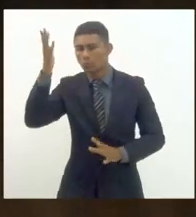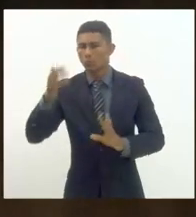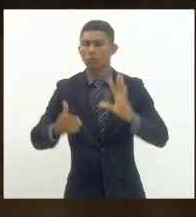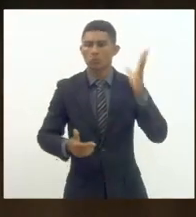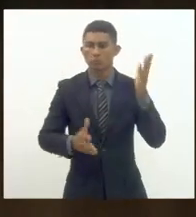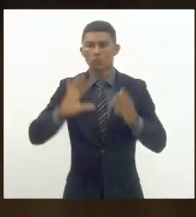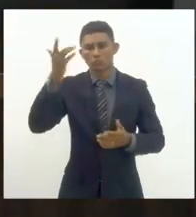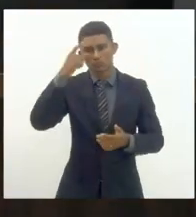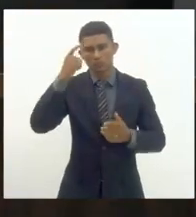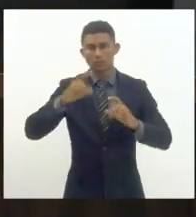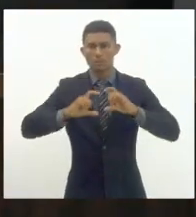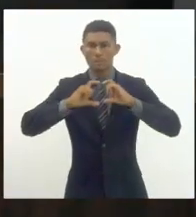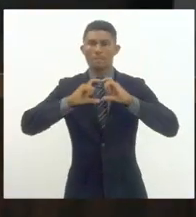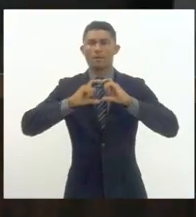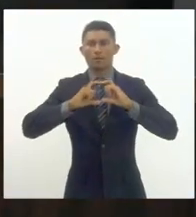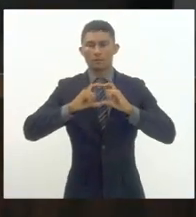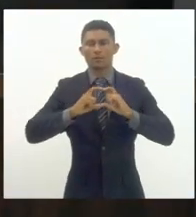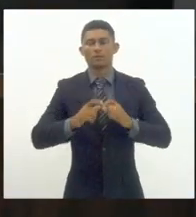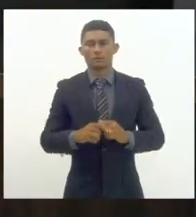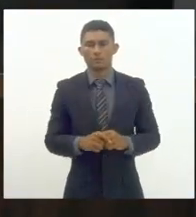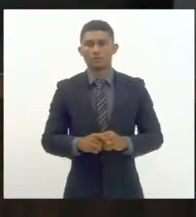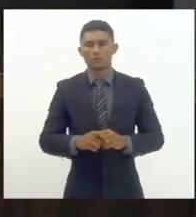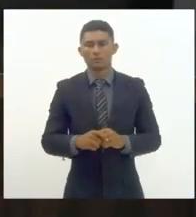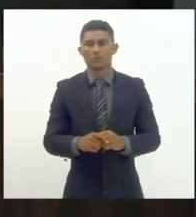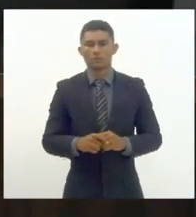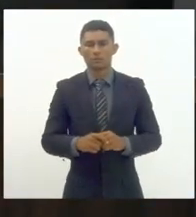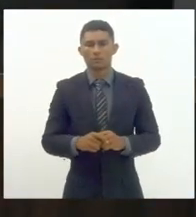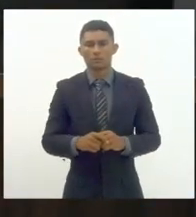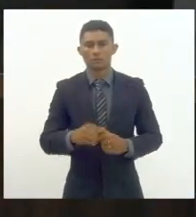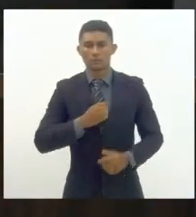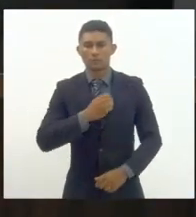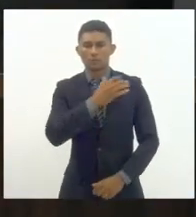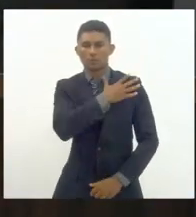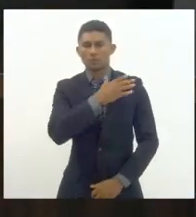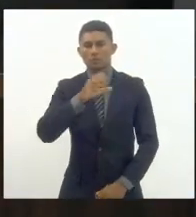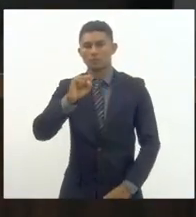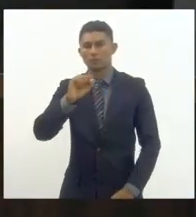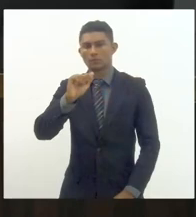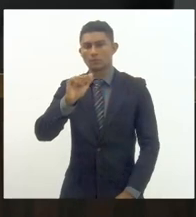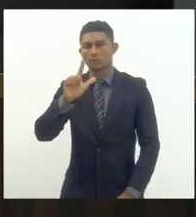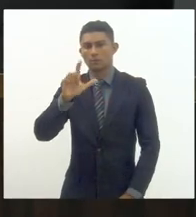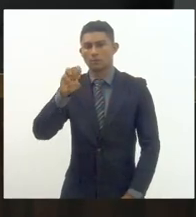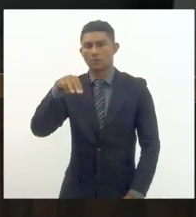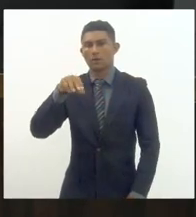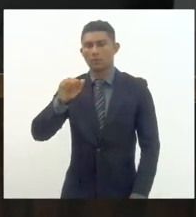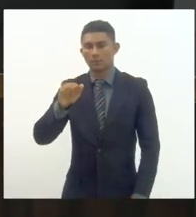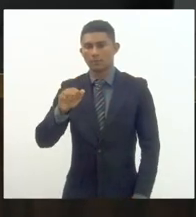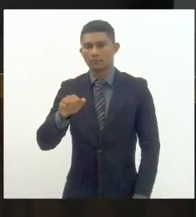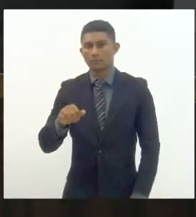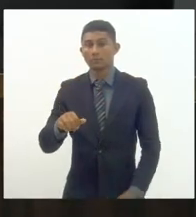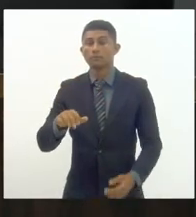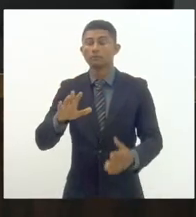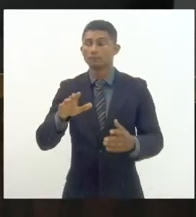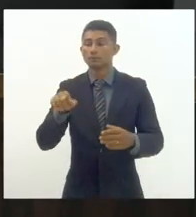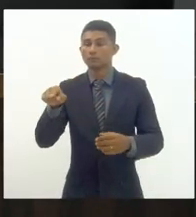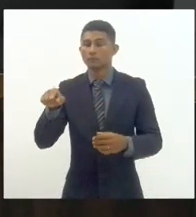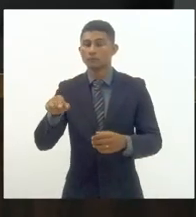com a medalha atenção, senhor, apresentada pelo deputado Coronel Salema. Para votar aberto lá. Presidente. Para encaminhar...